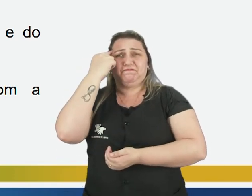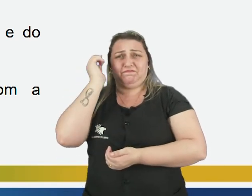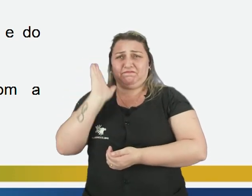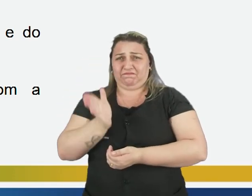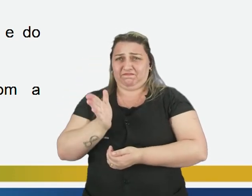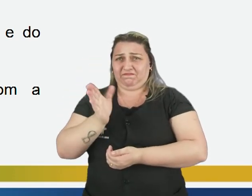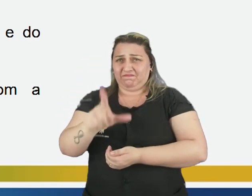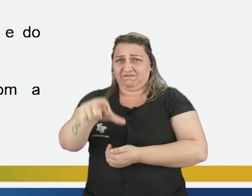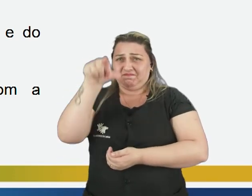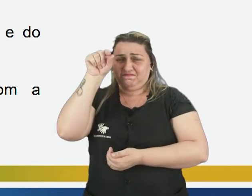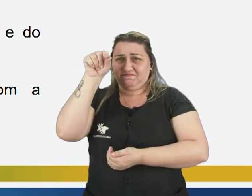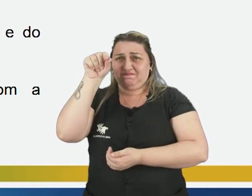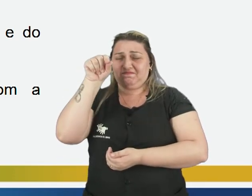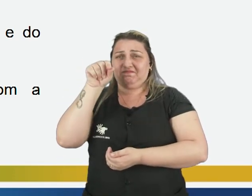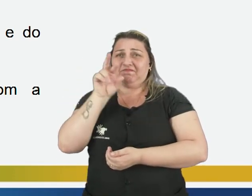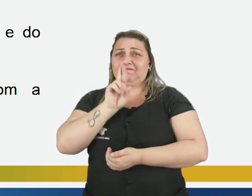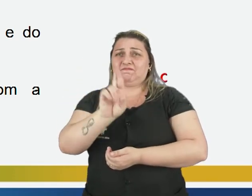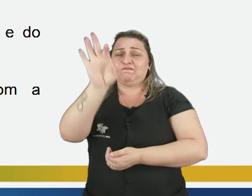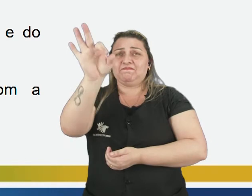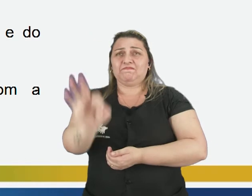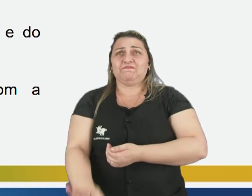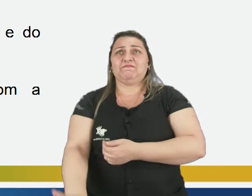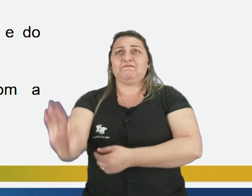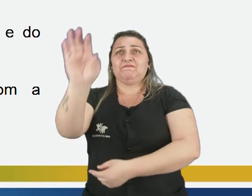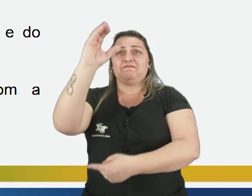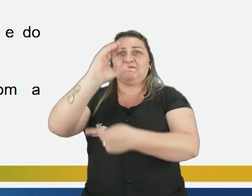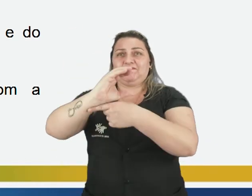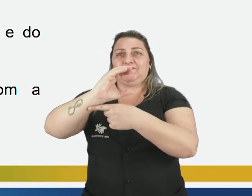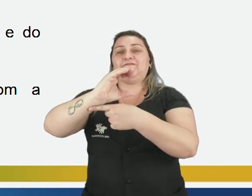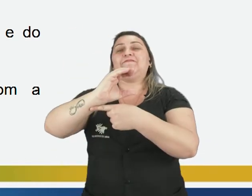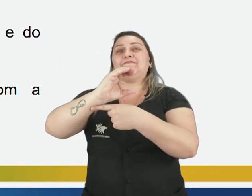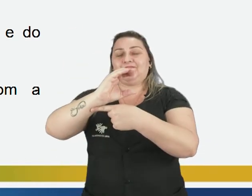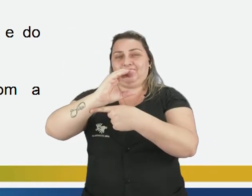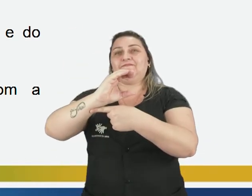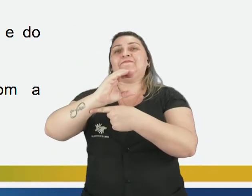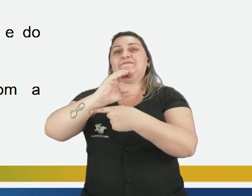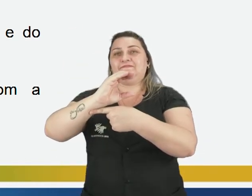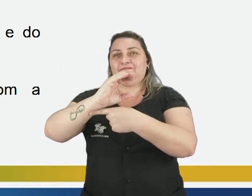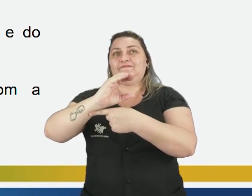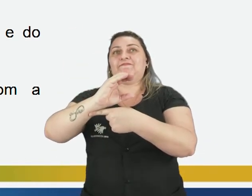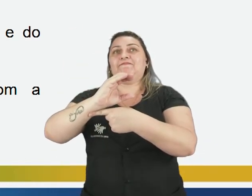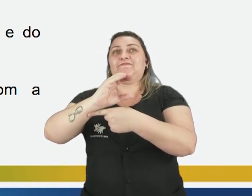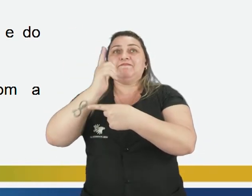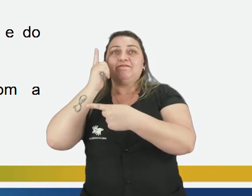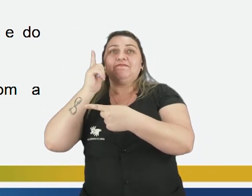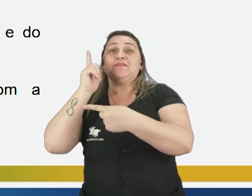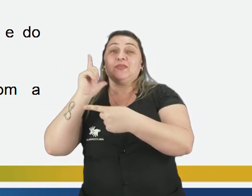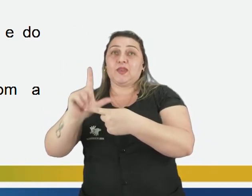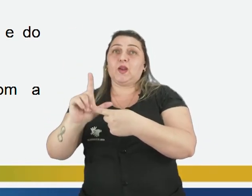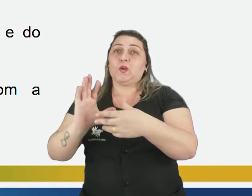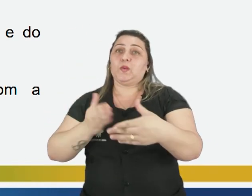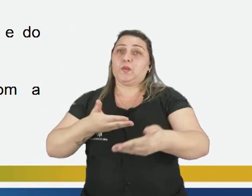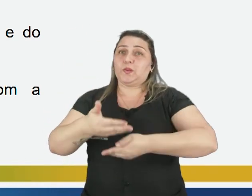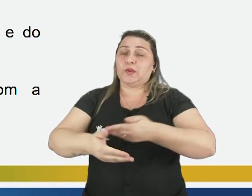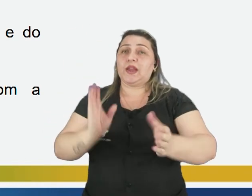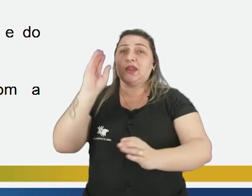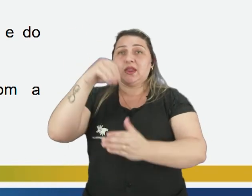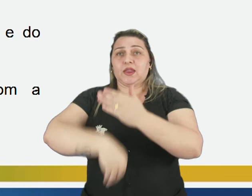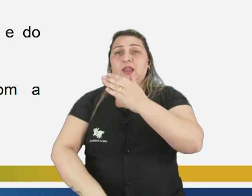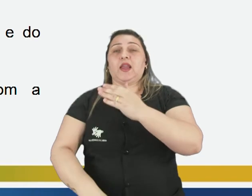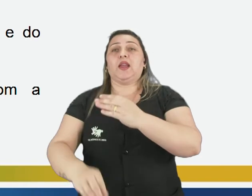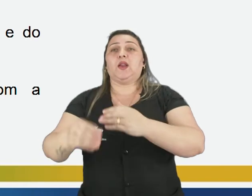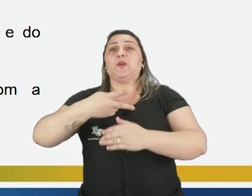Analisou? Fez sua escolha? Então a resposta certa é letra C, reconquistar a hegemonia dentro do